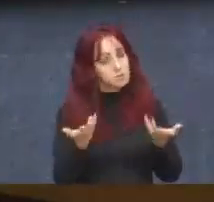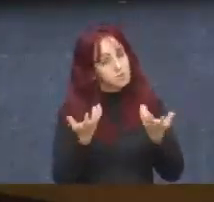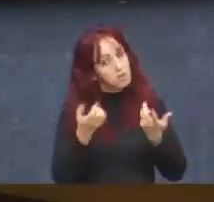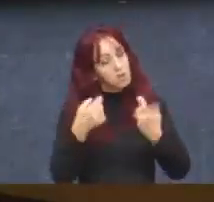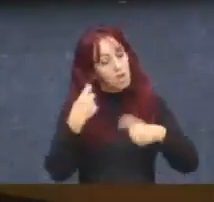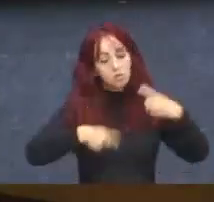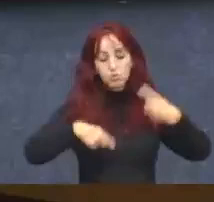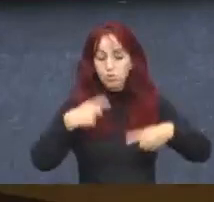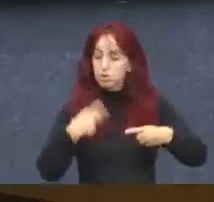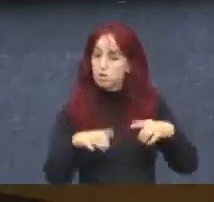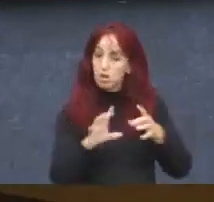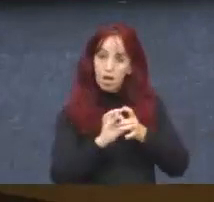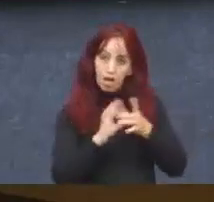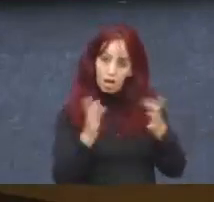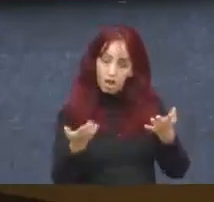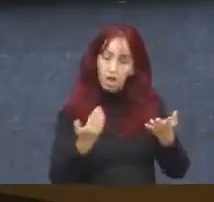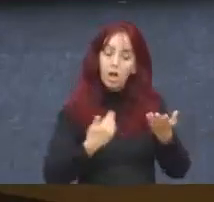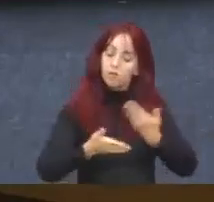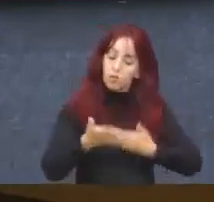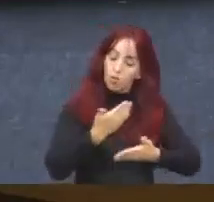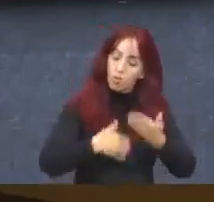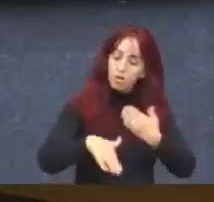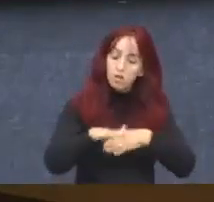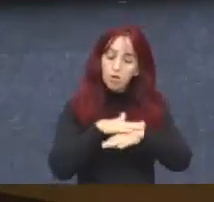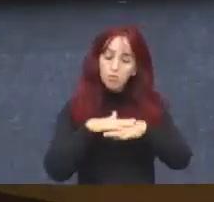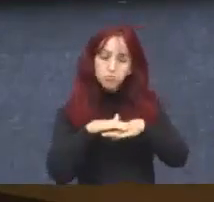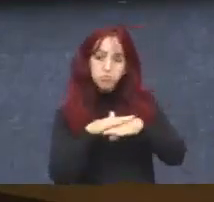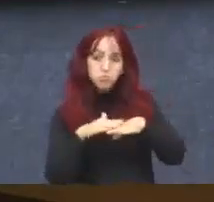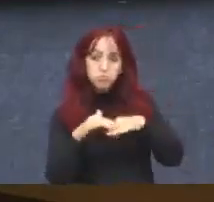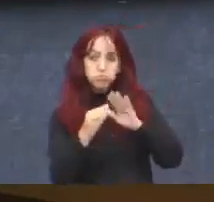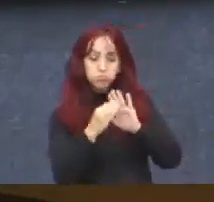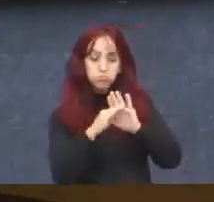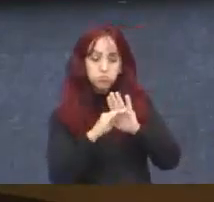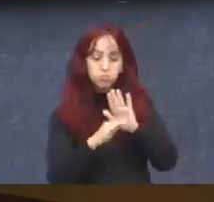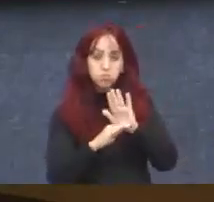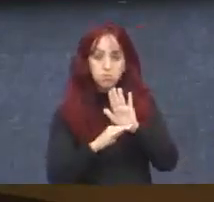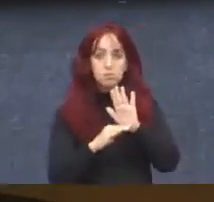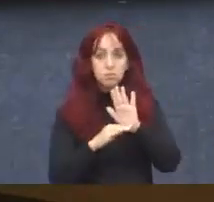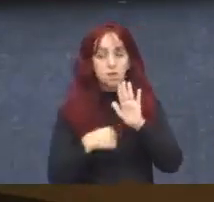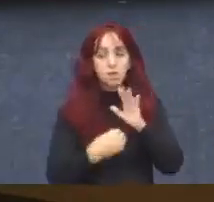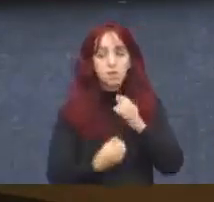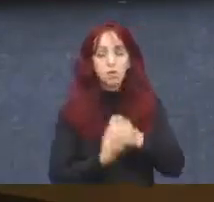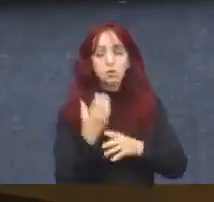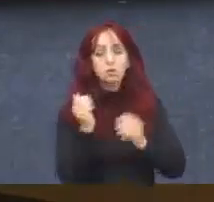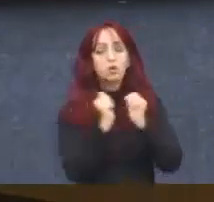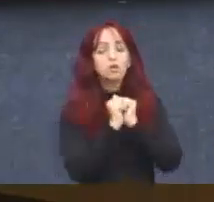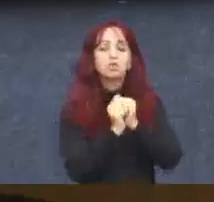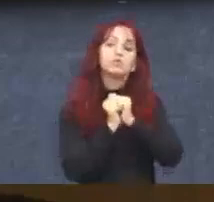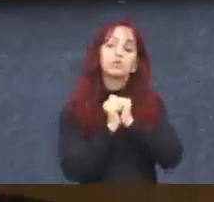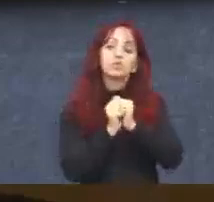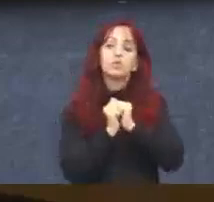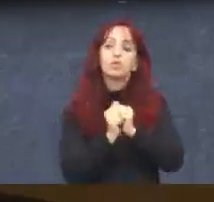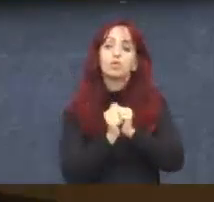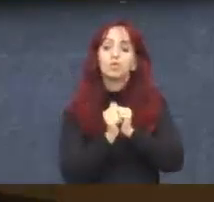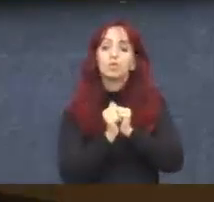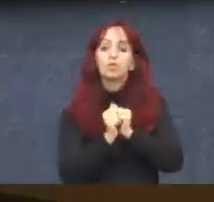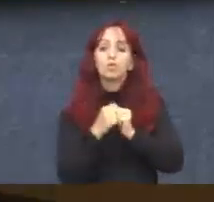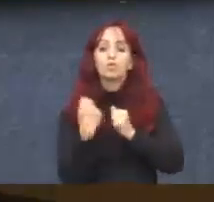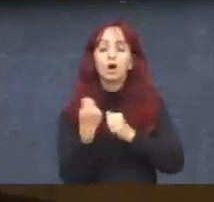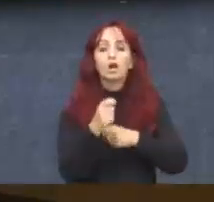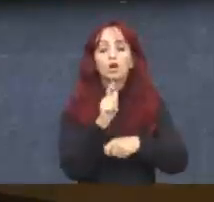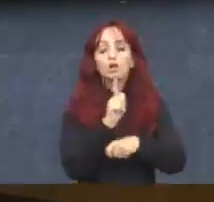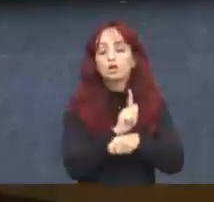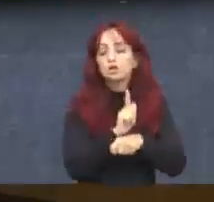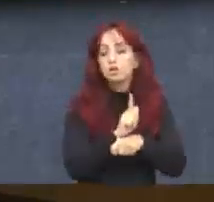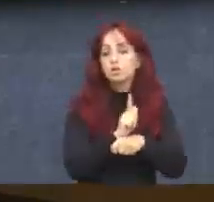estou aqui disposto a discutir o substitutivo do qual eu construí junto com a nossa assessoria e os movimentos